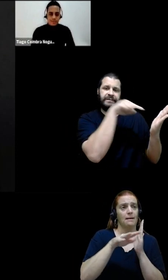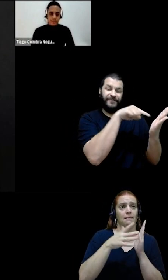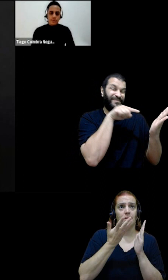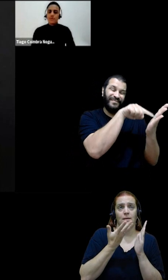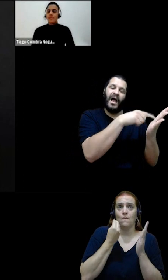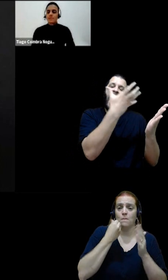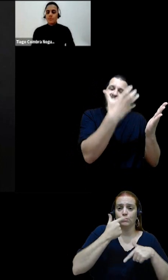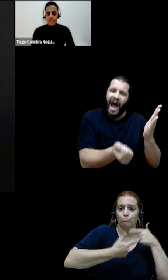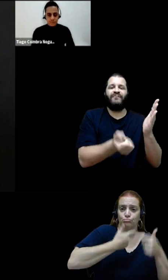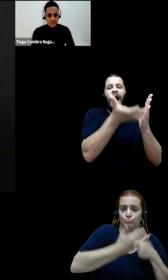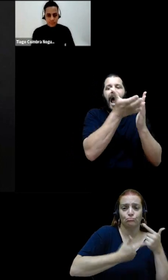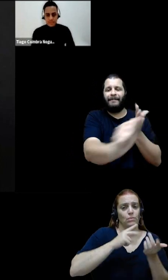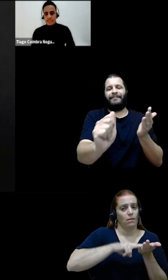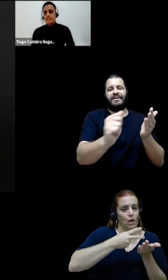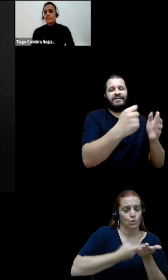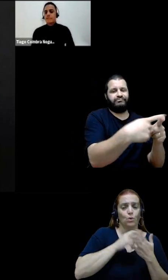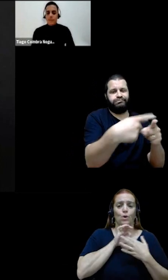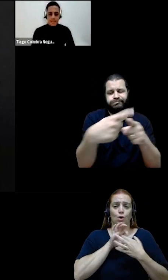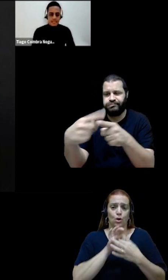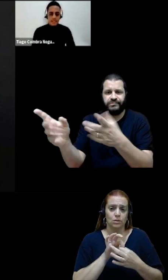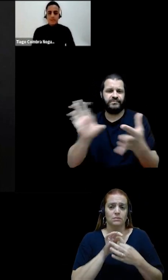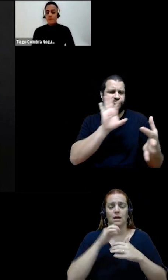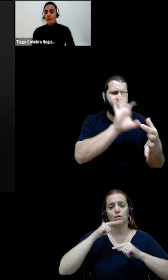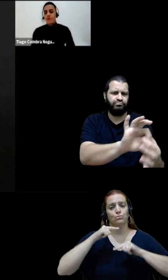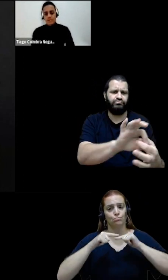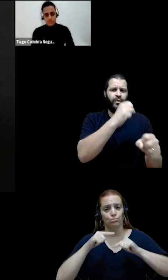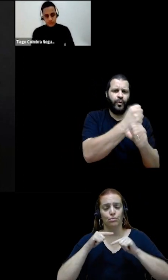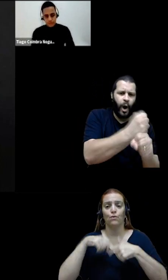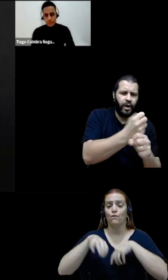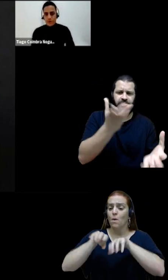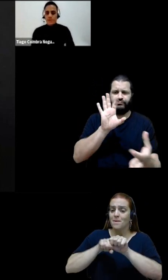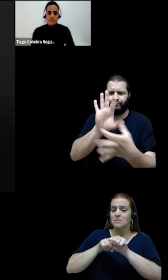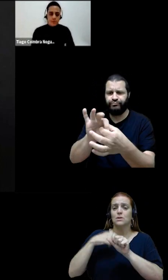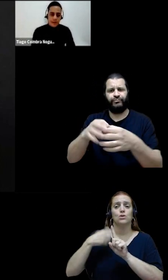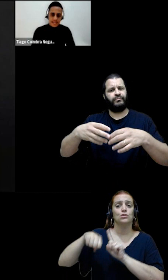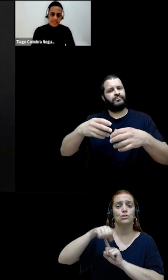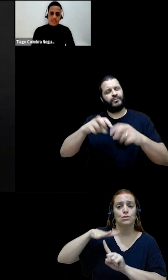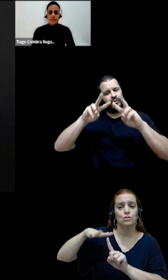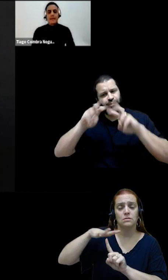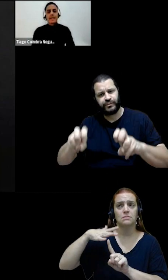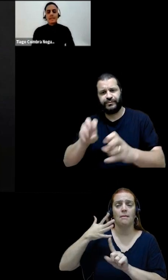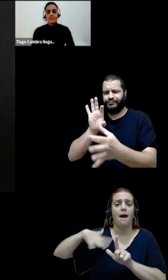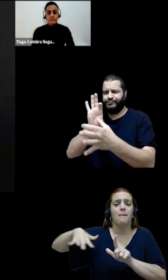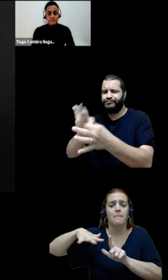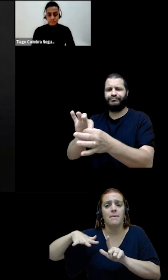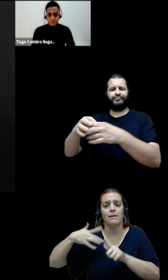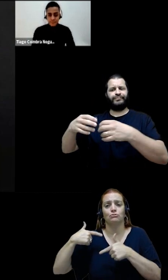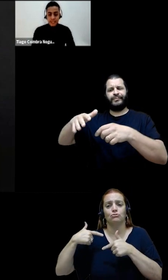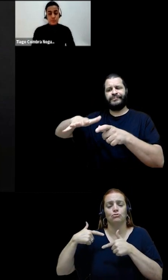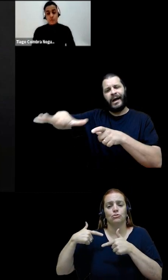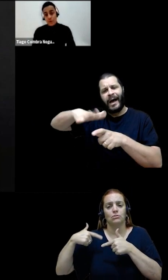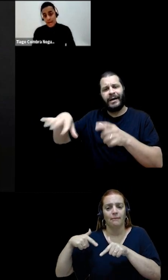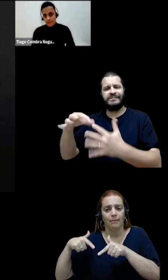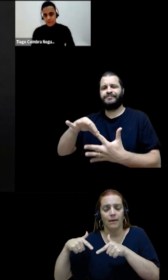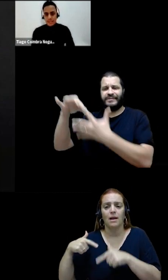dos tradutores, contextos de atuação, formação, contexto sociológico, ambientes de trabalho,